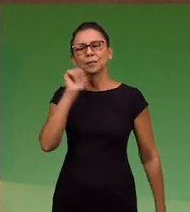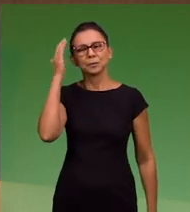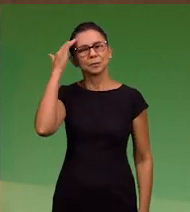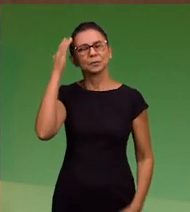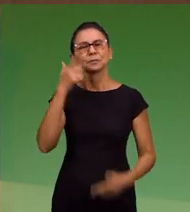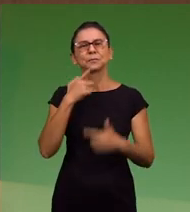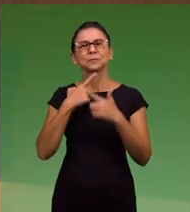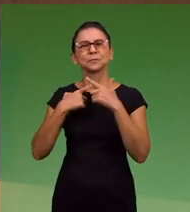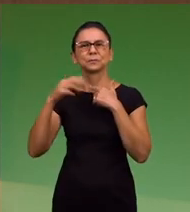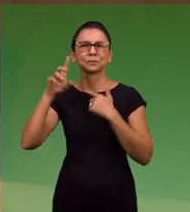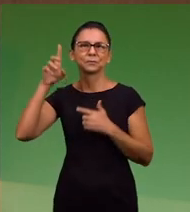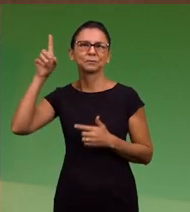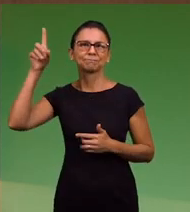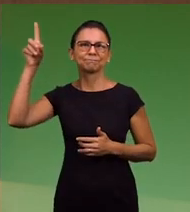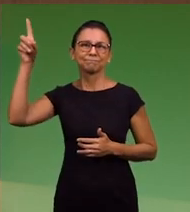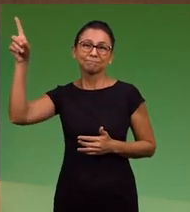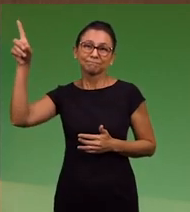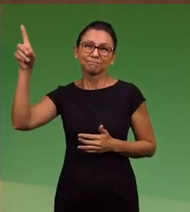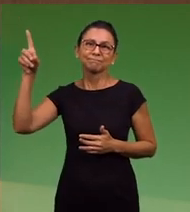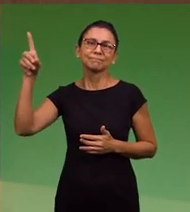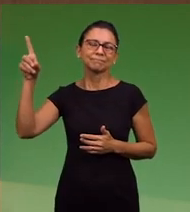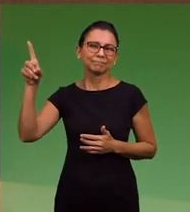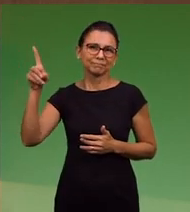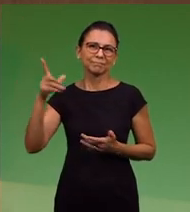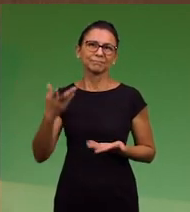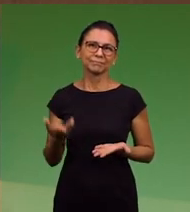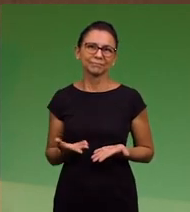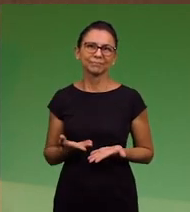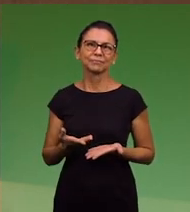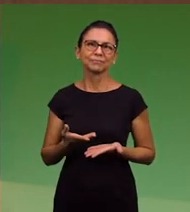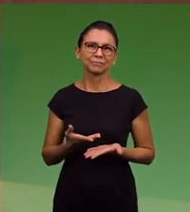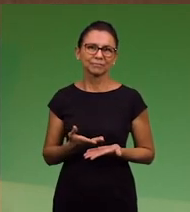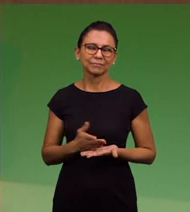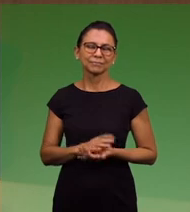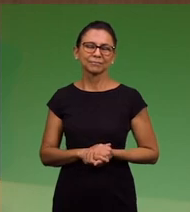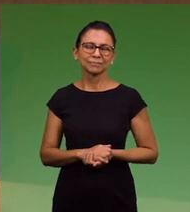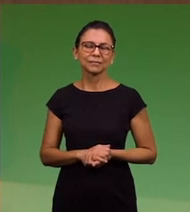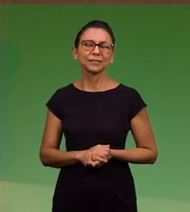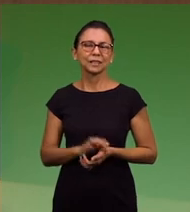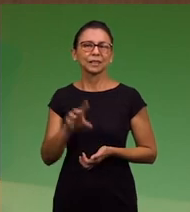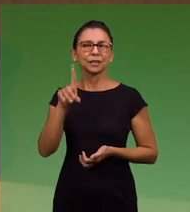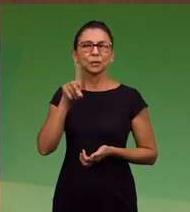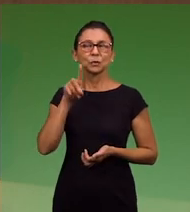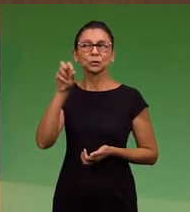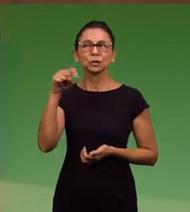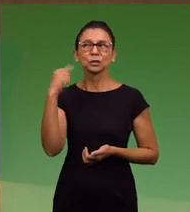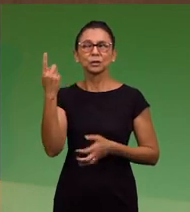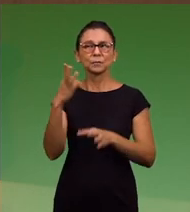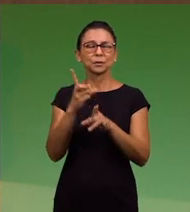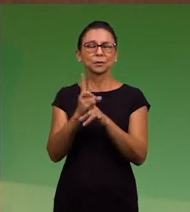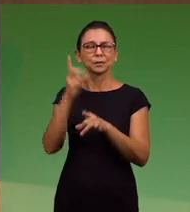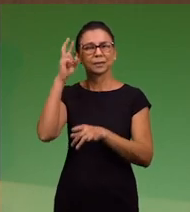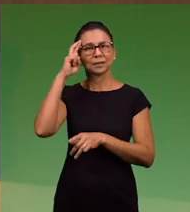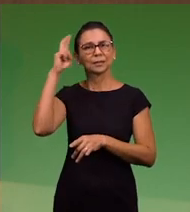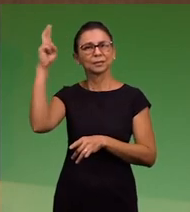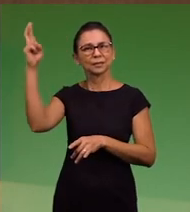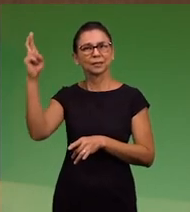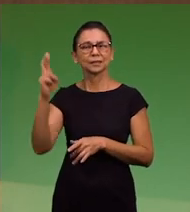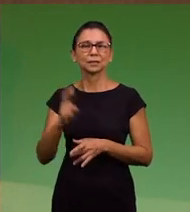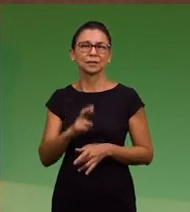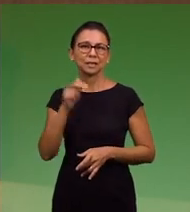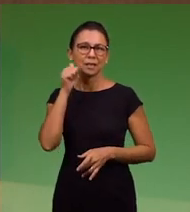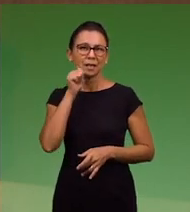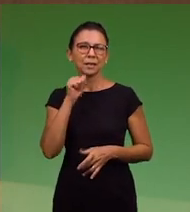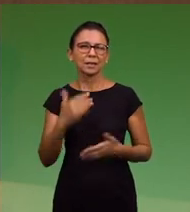novamente? Porque ele já está com o Senhor levou. Um dia nós vamos encontrar. E aquela senhora teve ali o encontro,